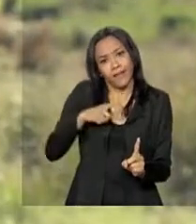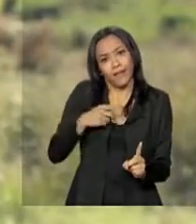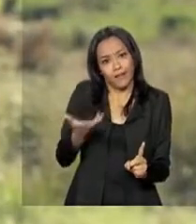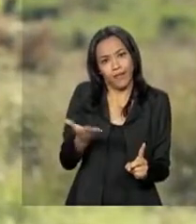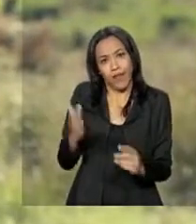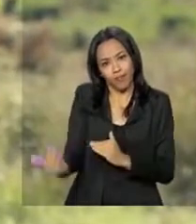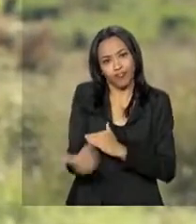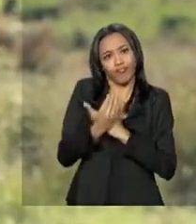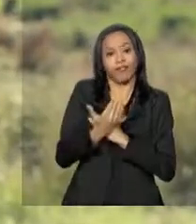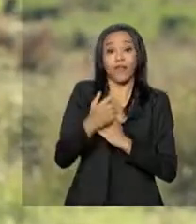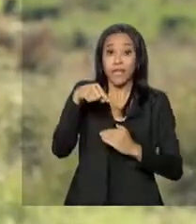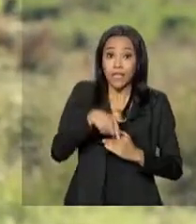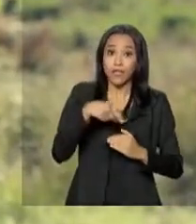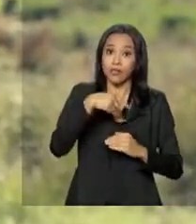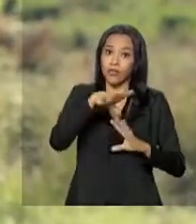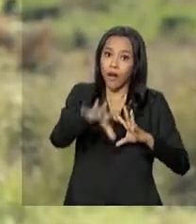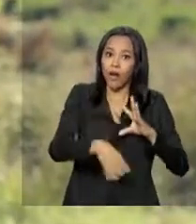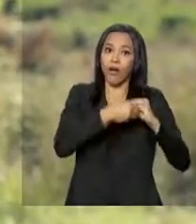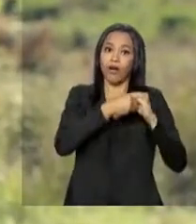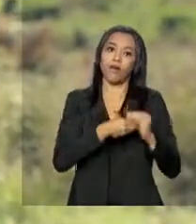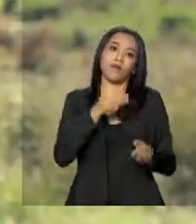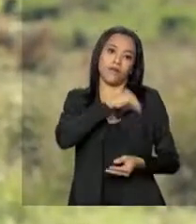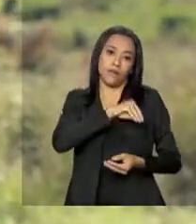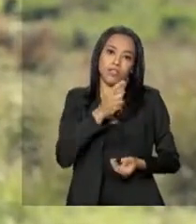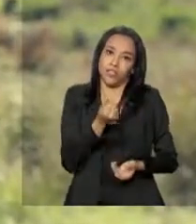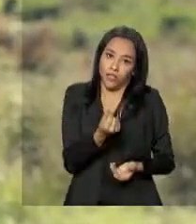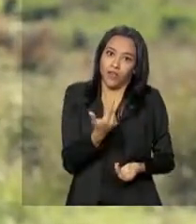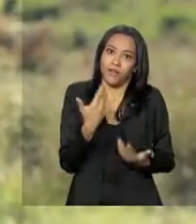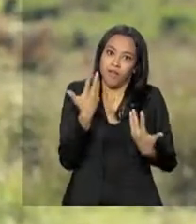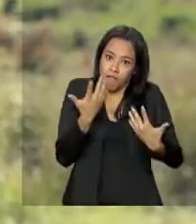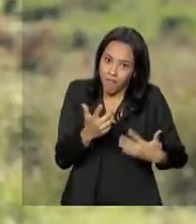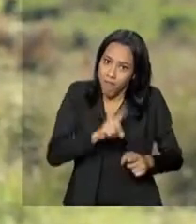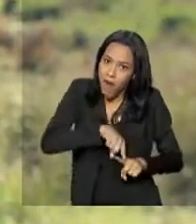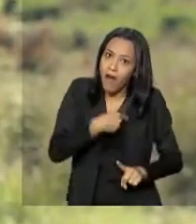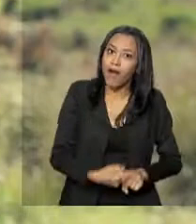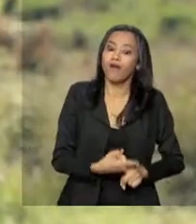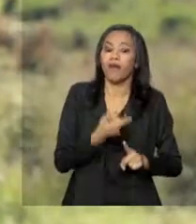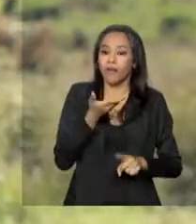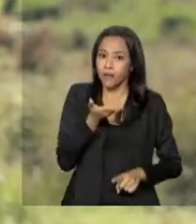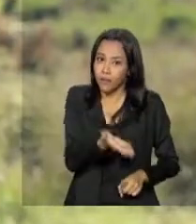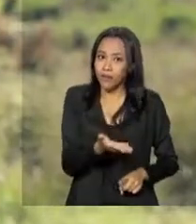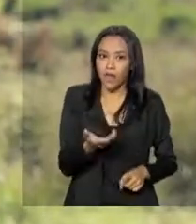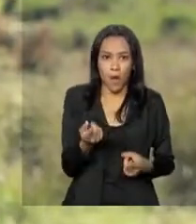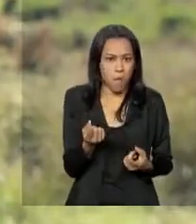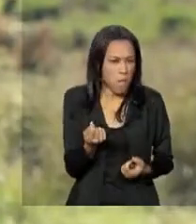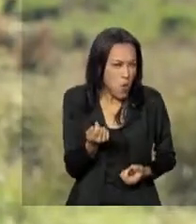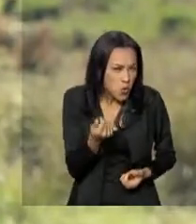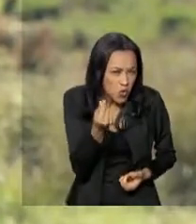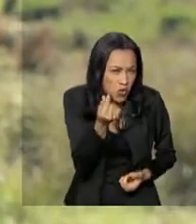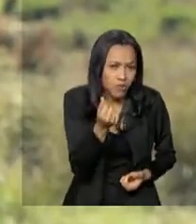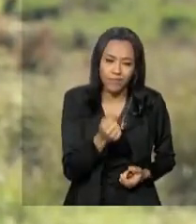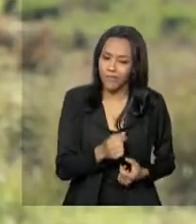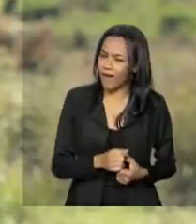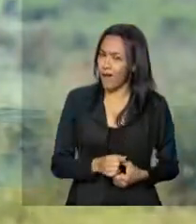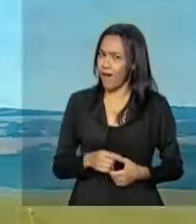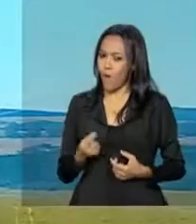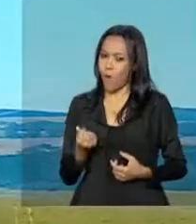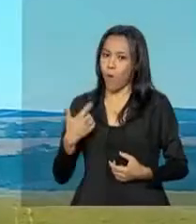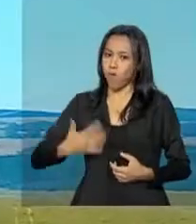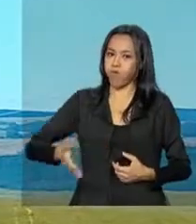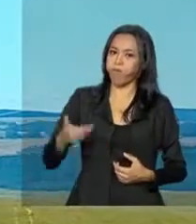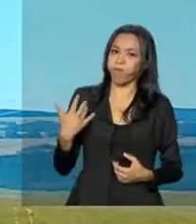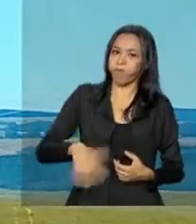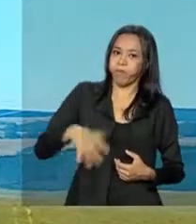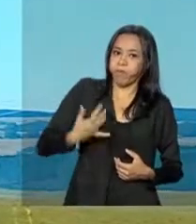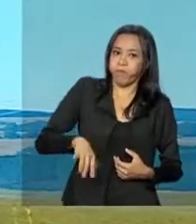isso vem agregar valor na renda do produtor, né, e é uma renda expressiva, não é pouca coisa assim, né, é muito boa a renda.